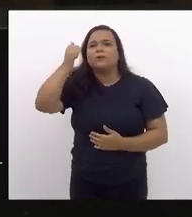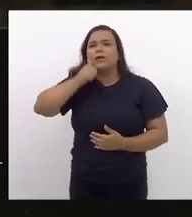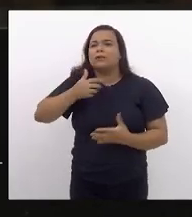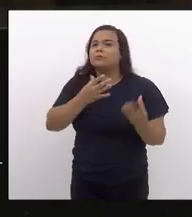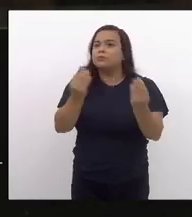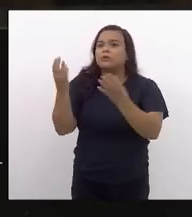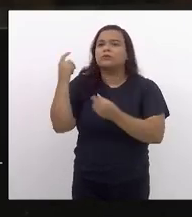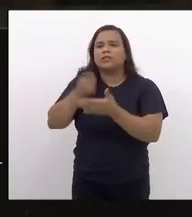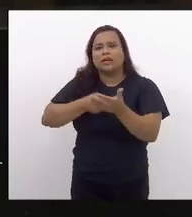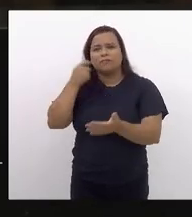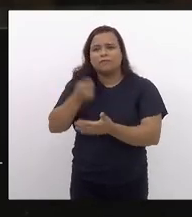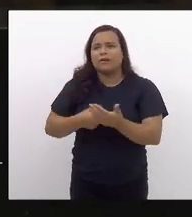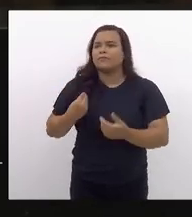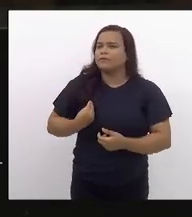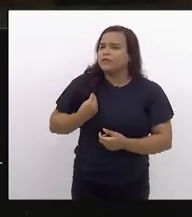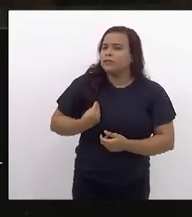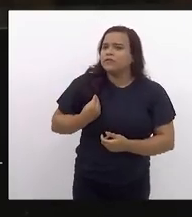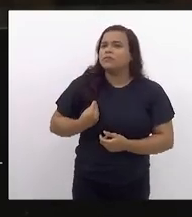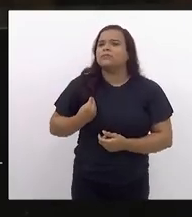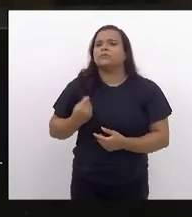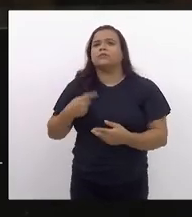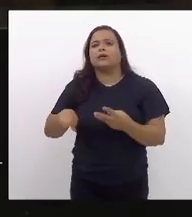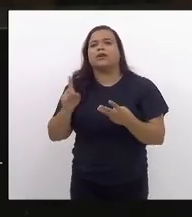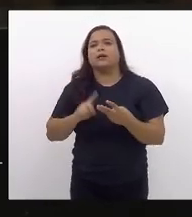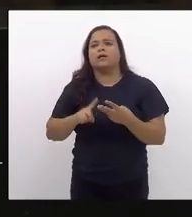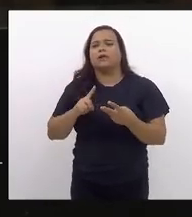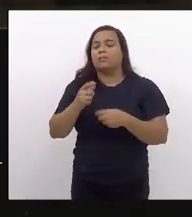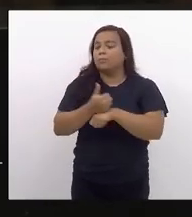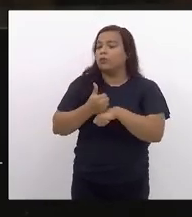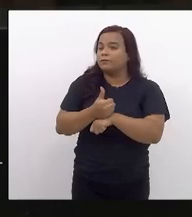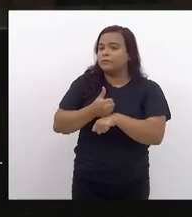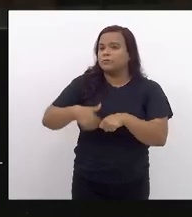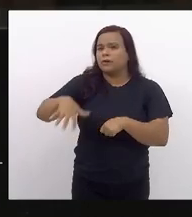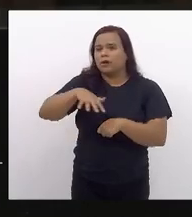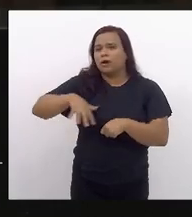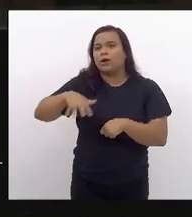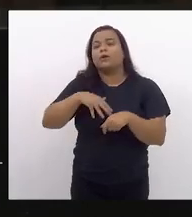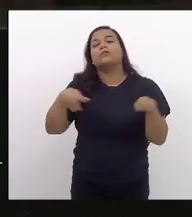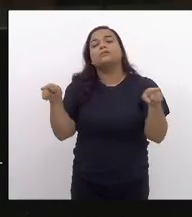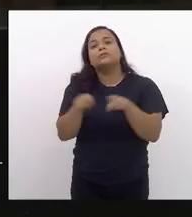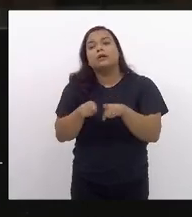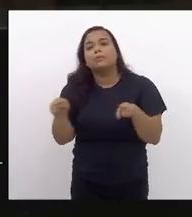defesa da vida, do papel profissional e também